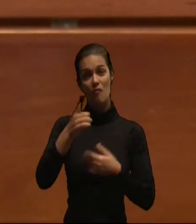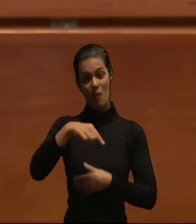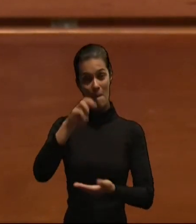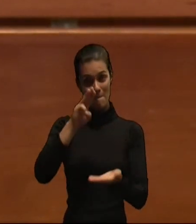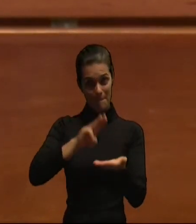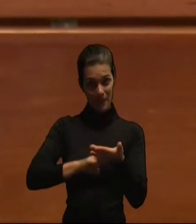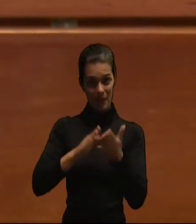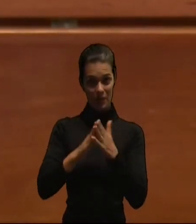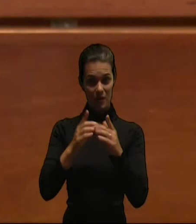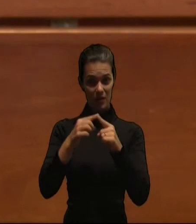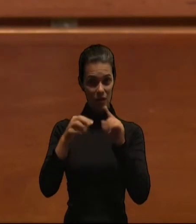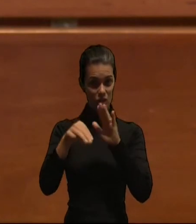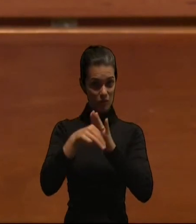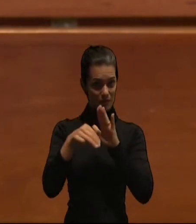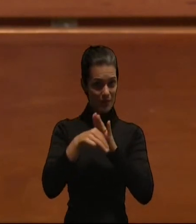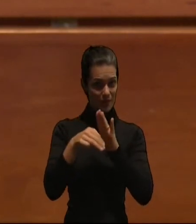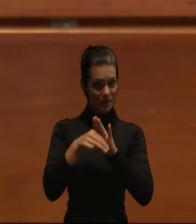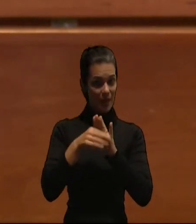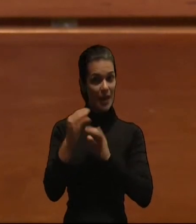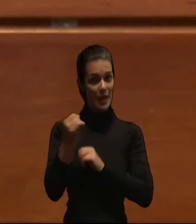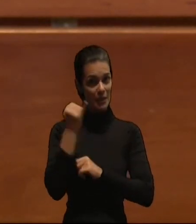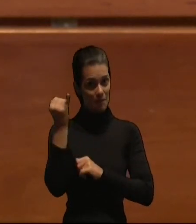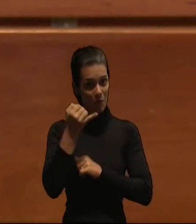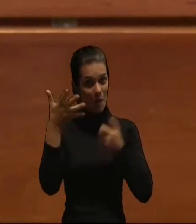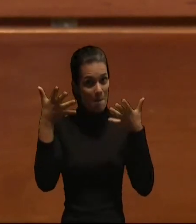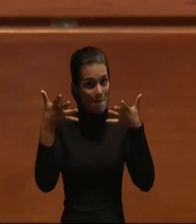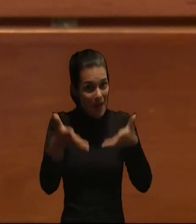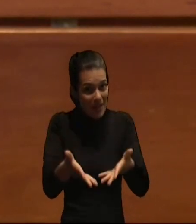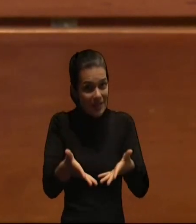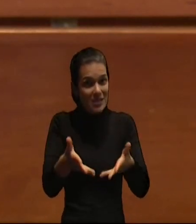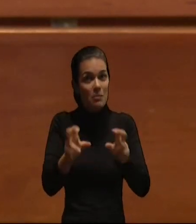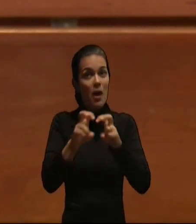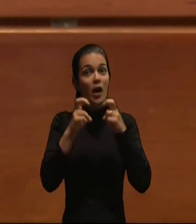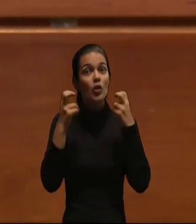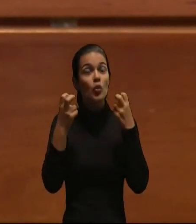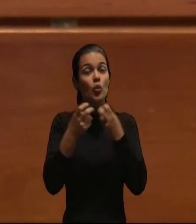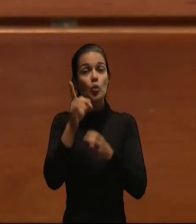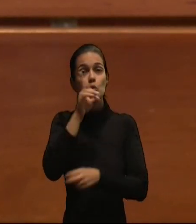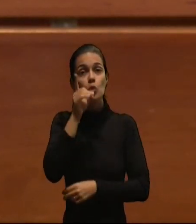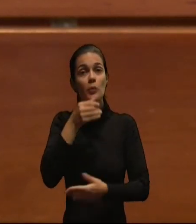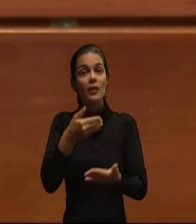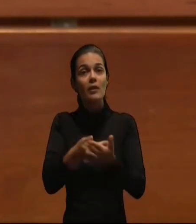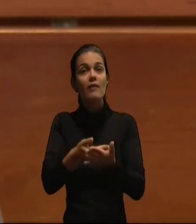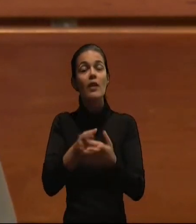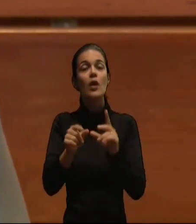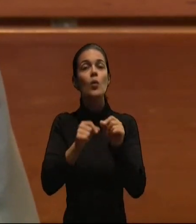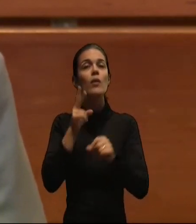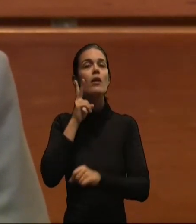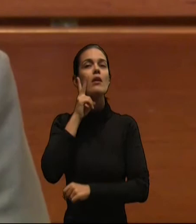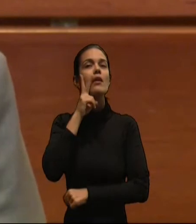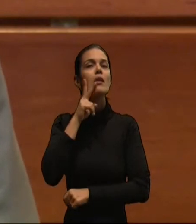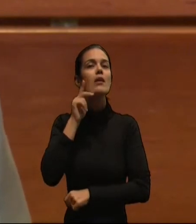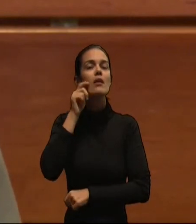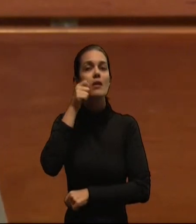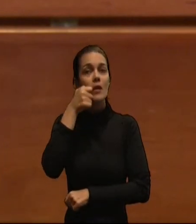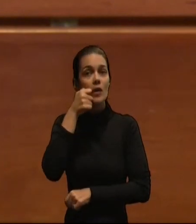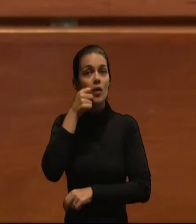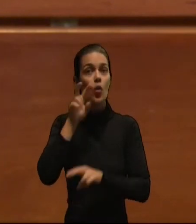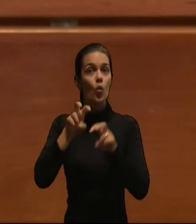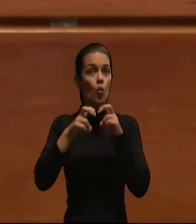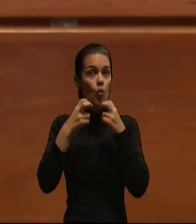desta igreja, para que participe conosco no próximo domingo da ceia. Primeiro domingo, no culto pela